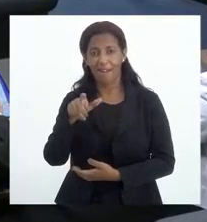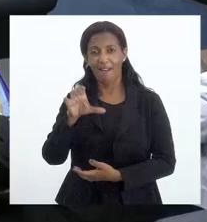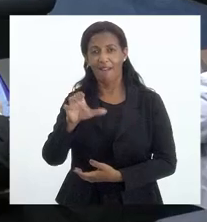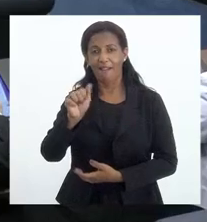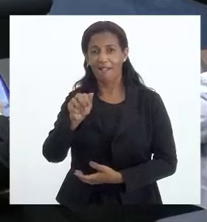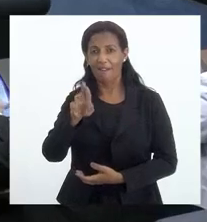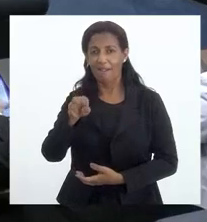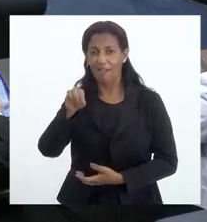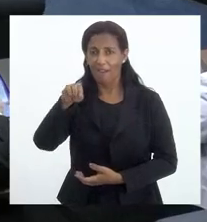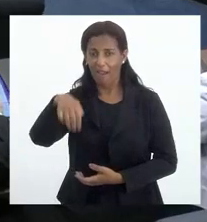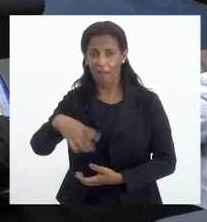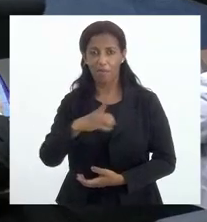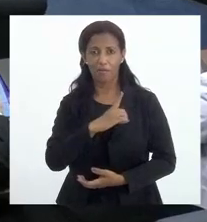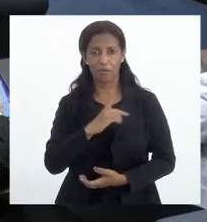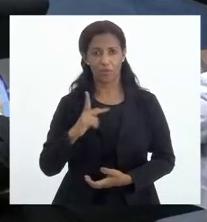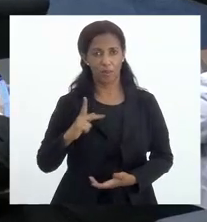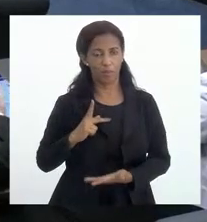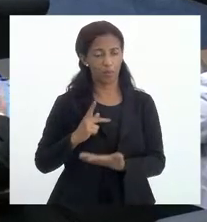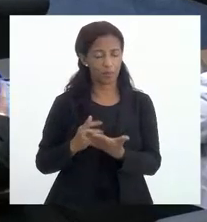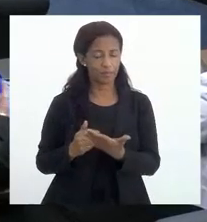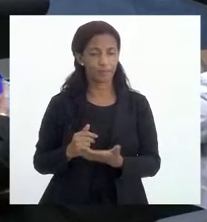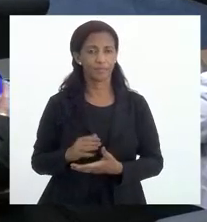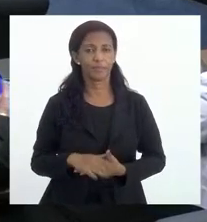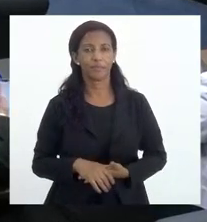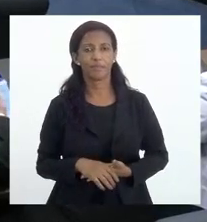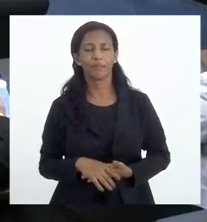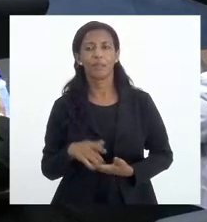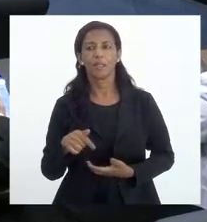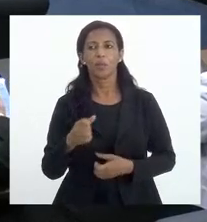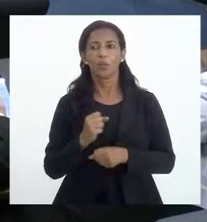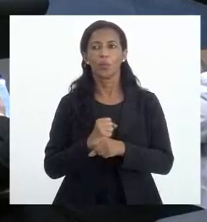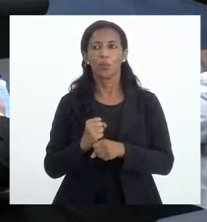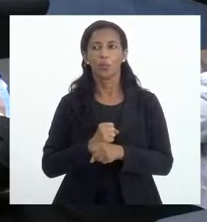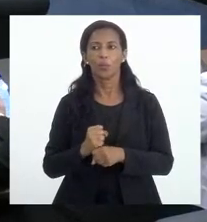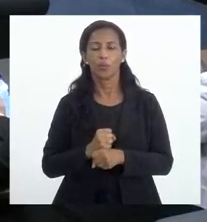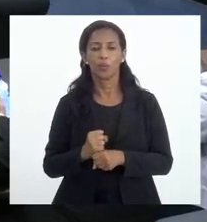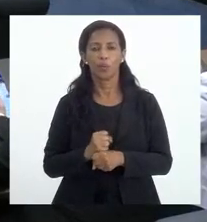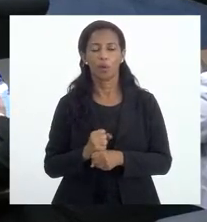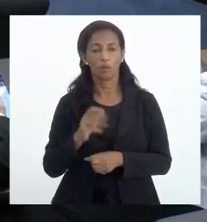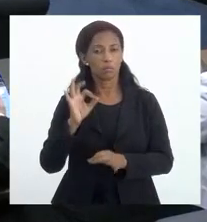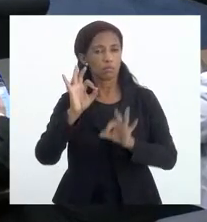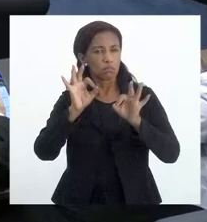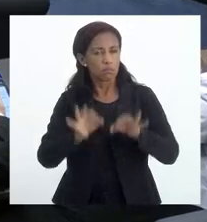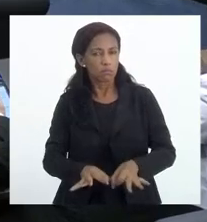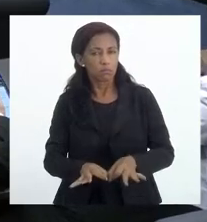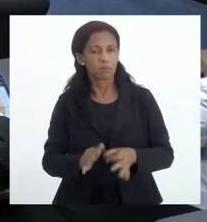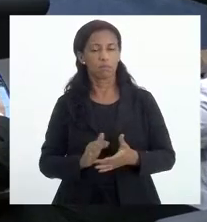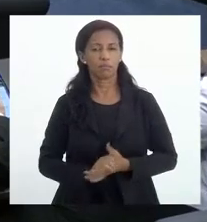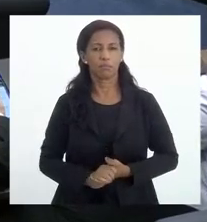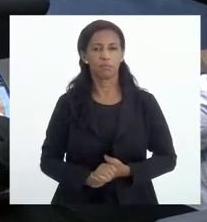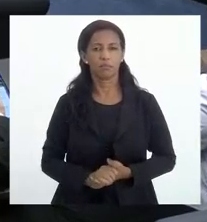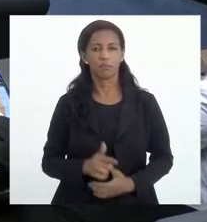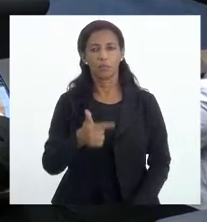representando a nossa defensoria, que o ano correto